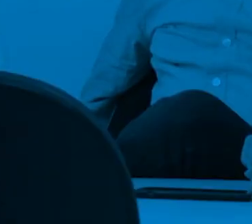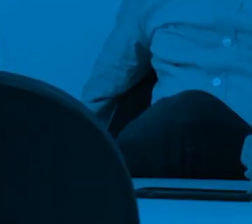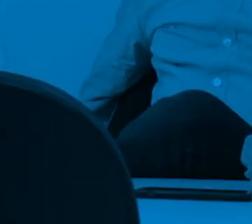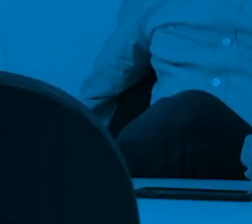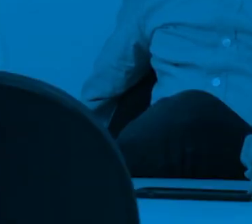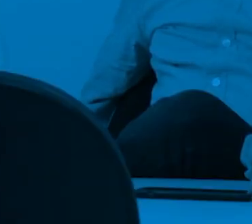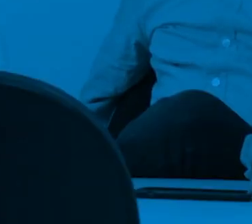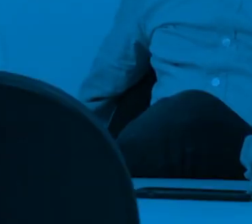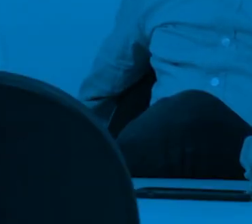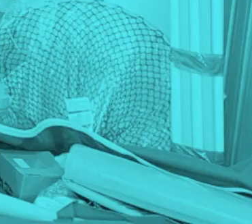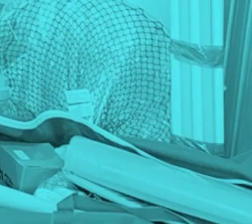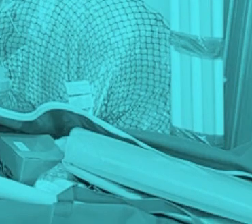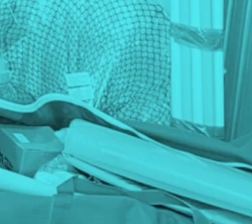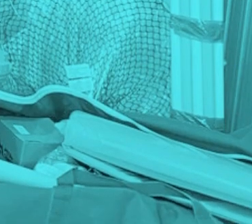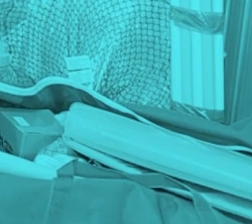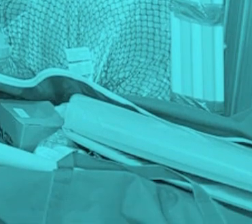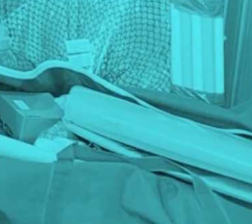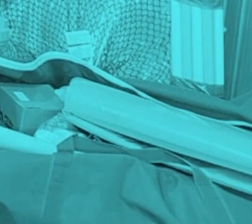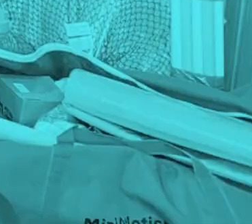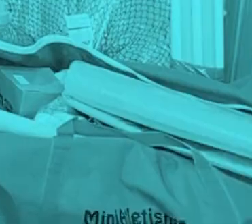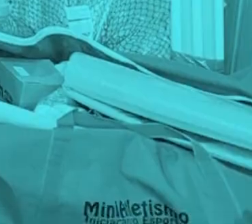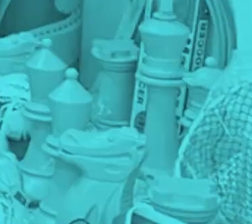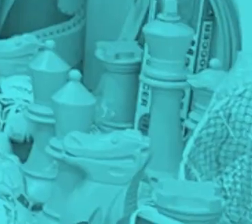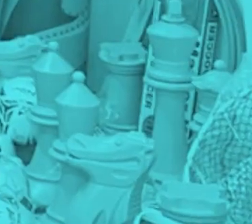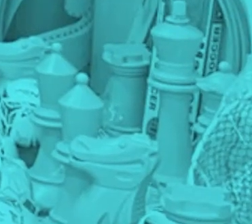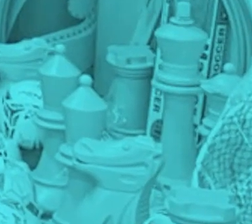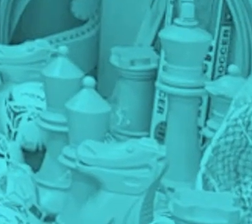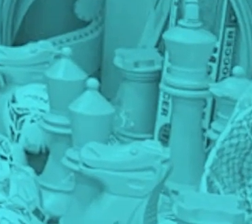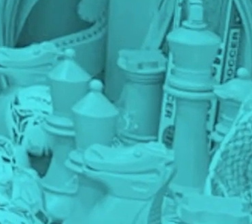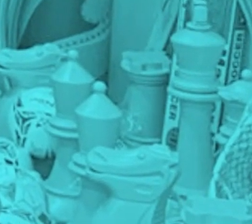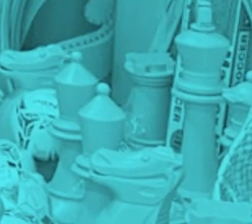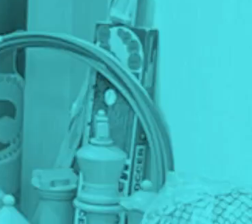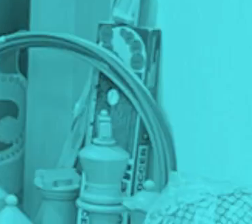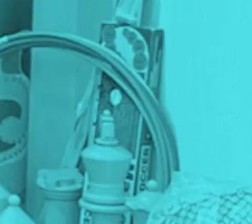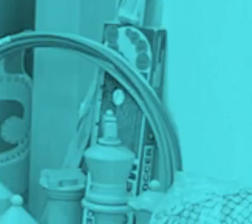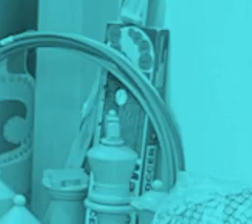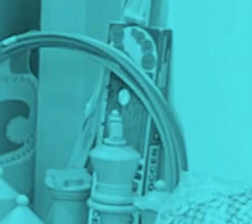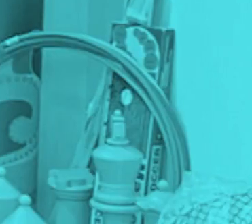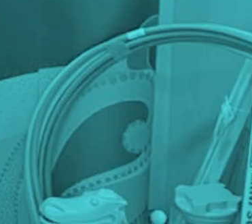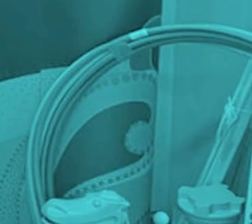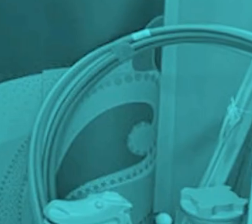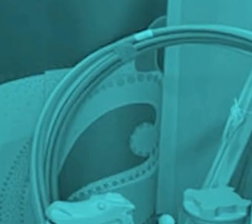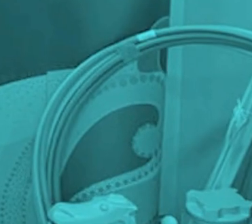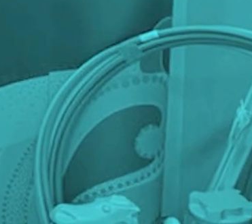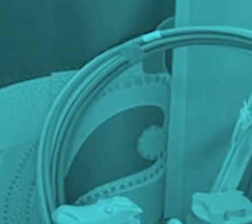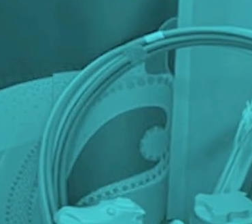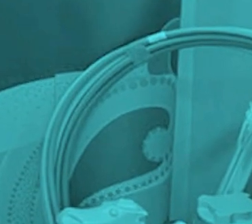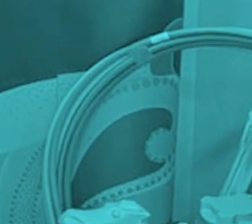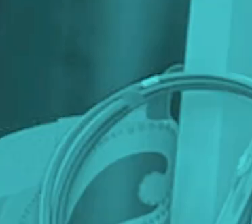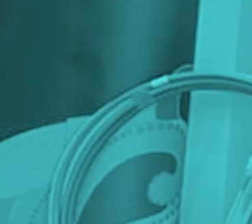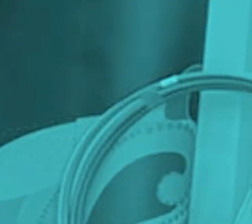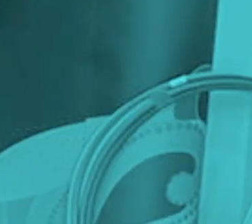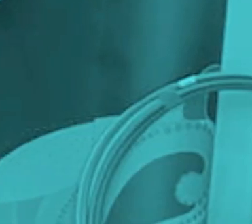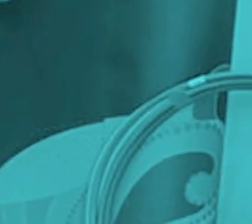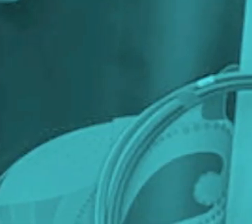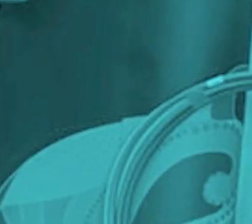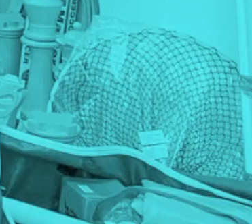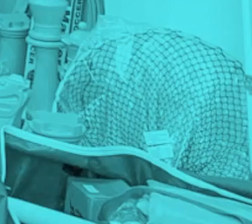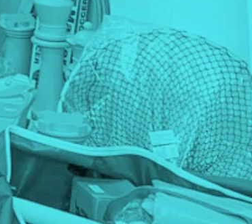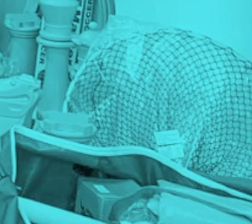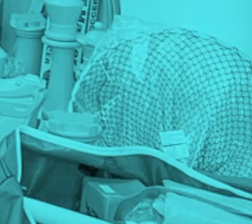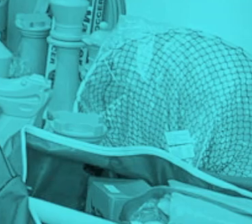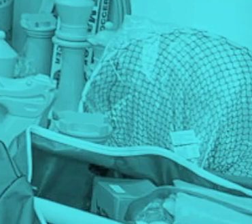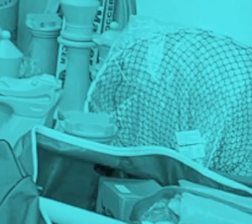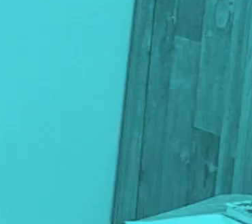Brasil. A partir disso, esses municípios receberam investimentos de mais de 2 milhões de reais, um kit de material